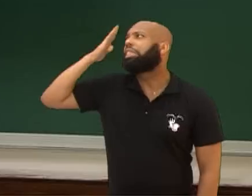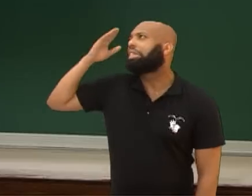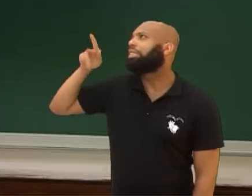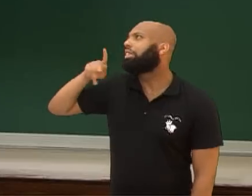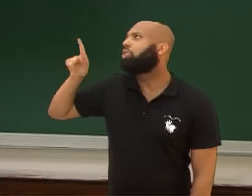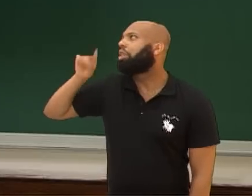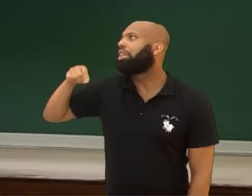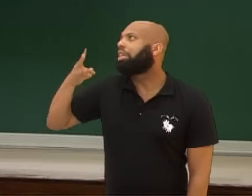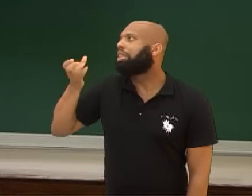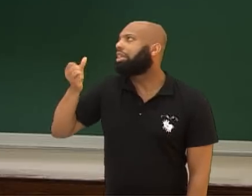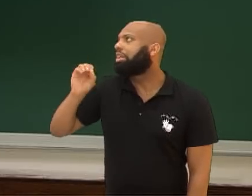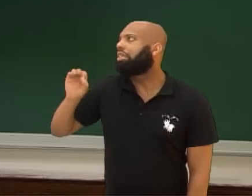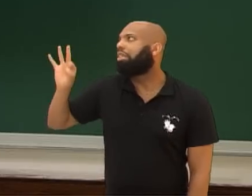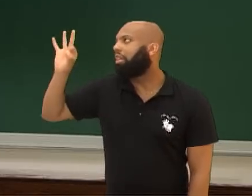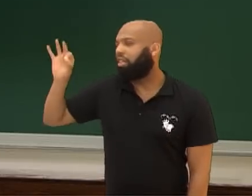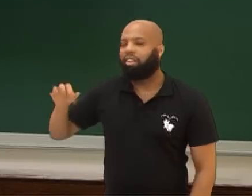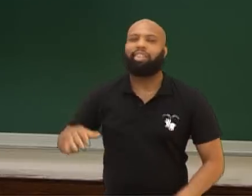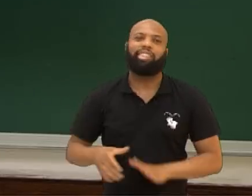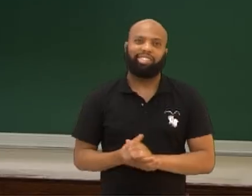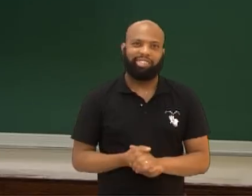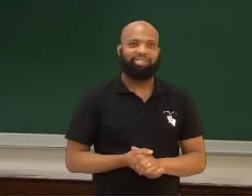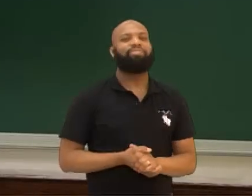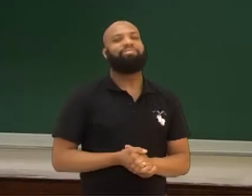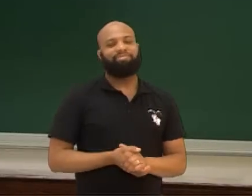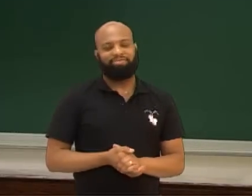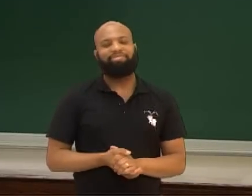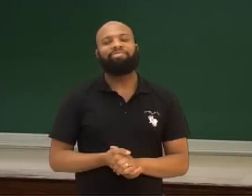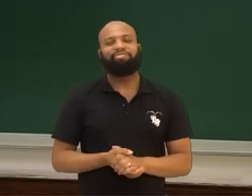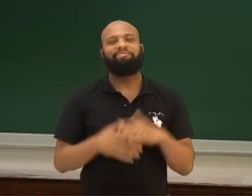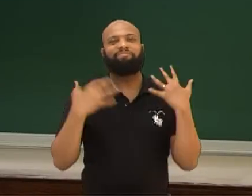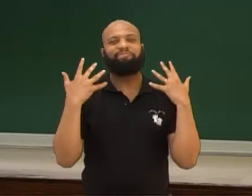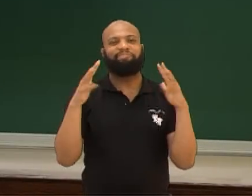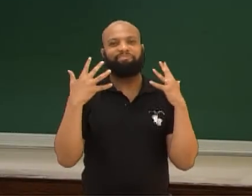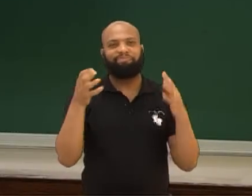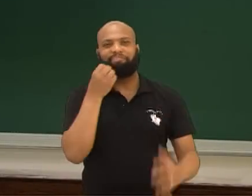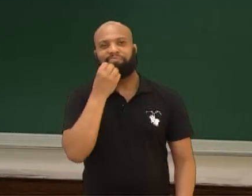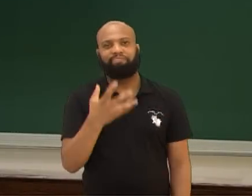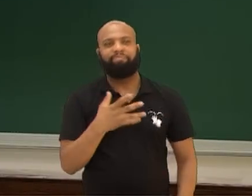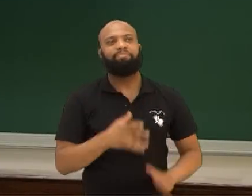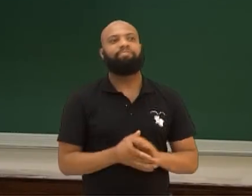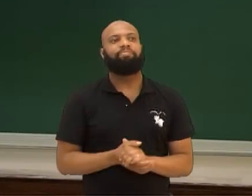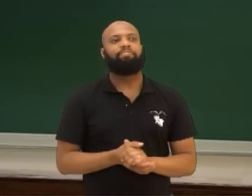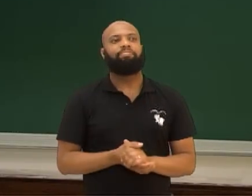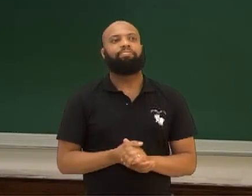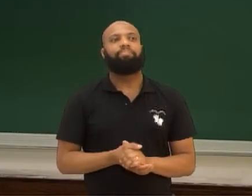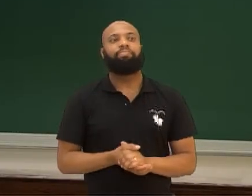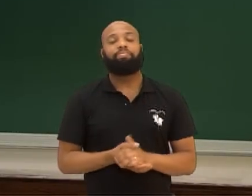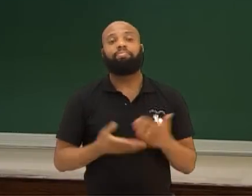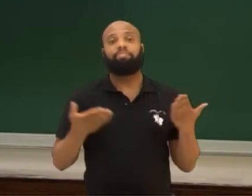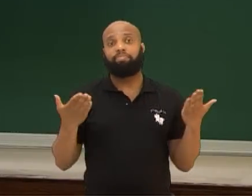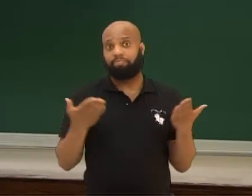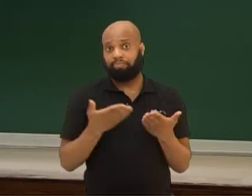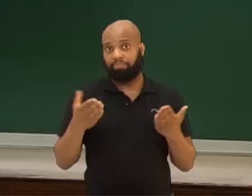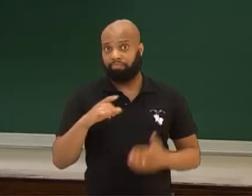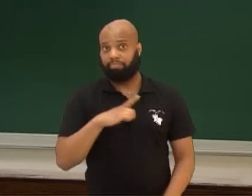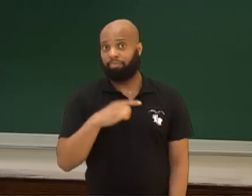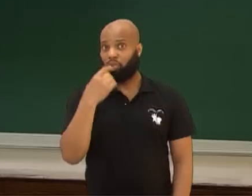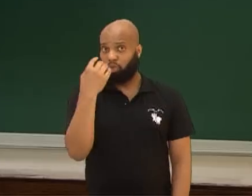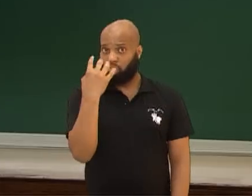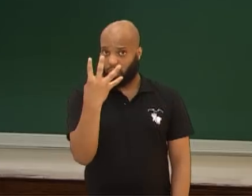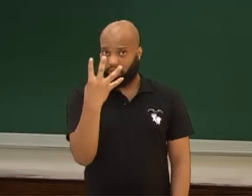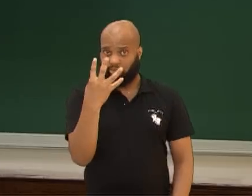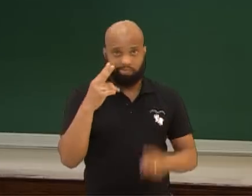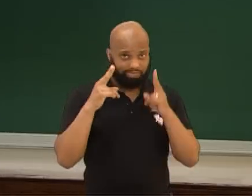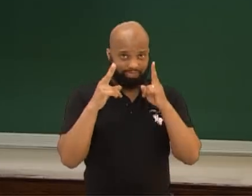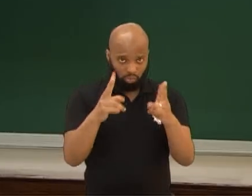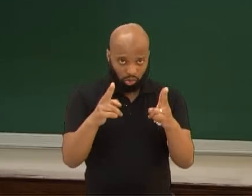É 360 graus. Opa, show de bola, muito bem. Então, se os 4 são iguais, a